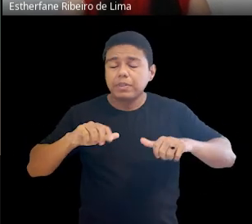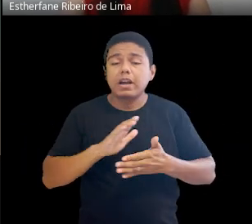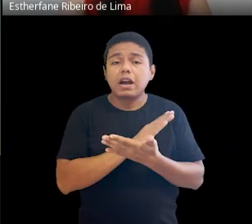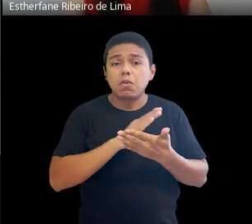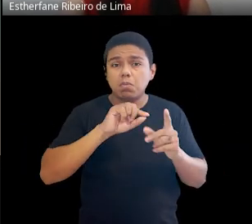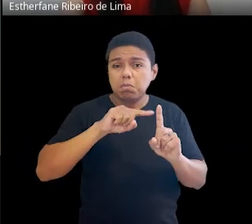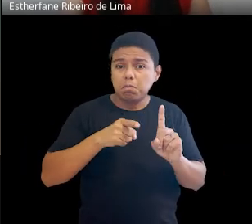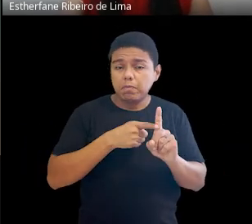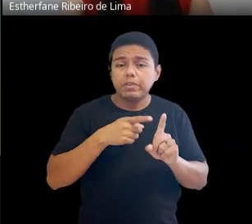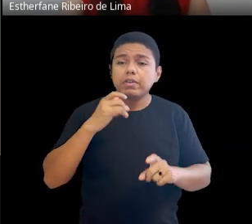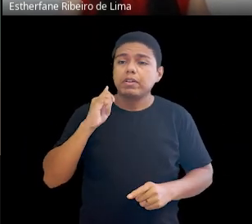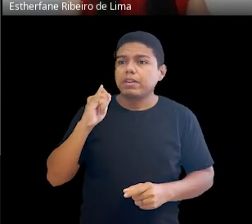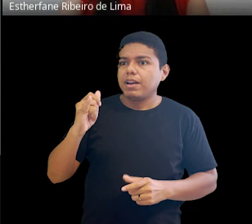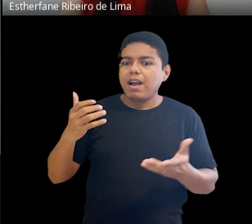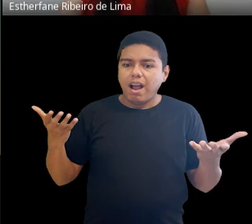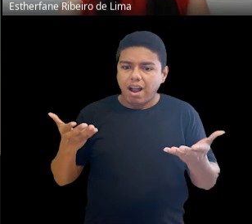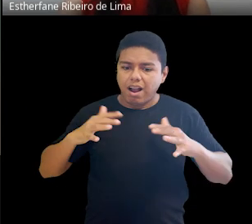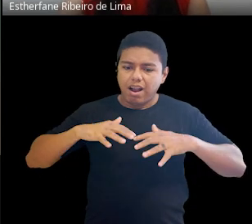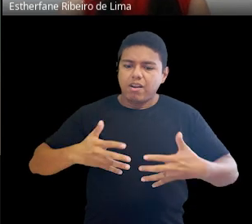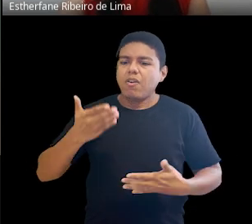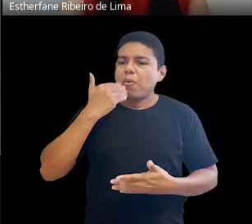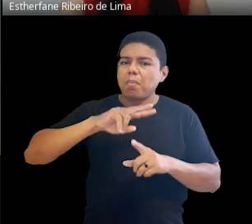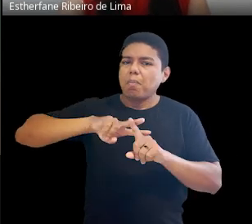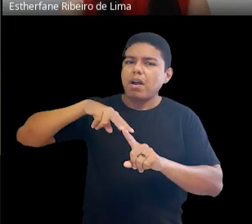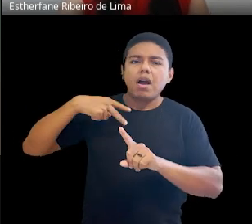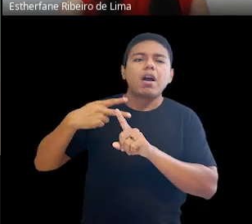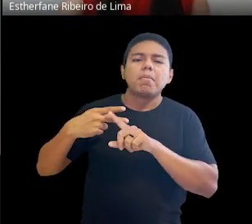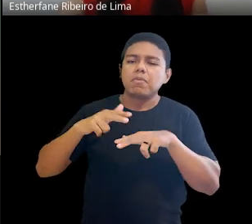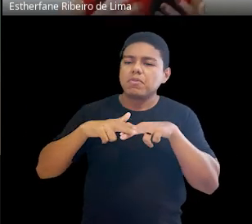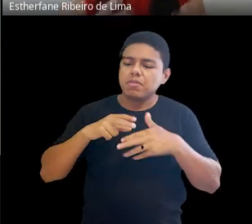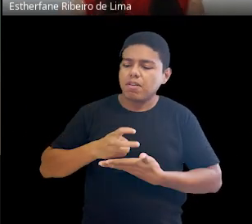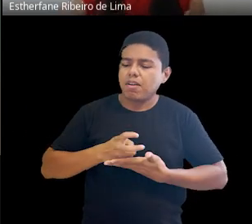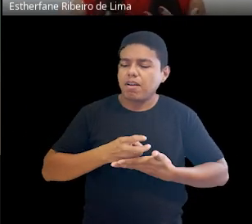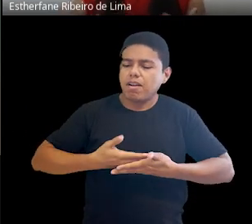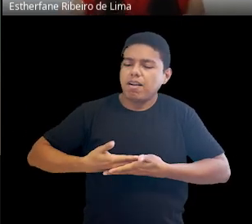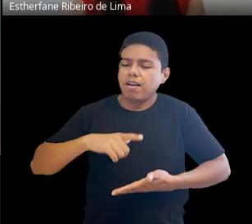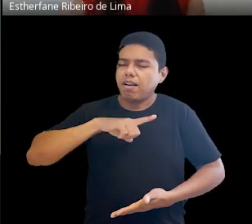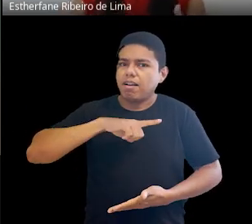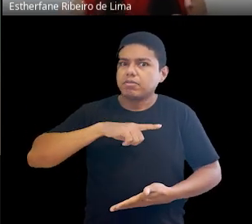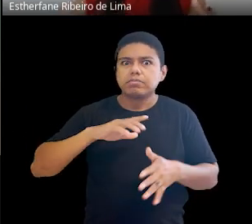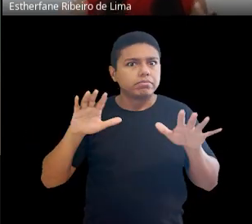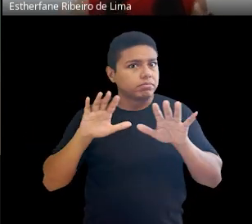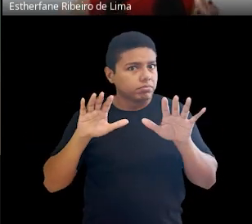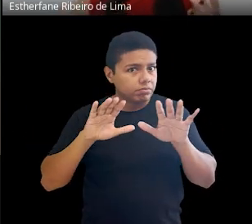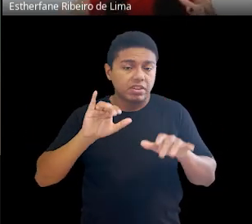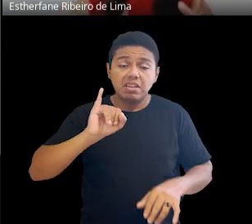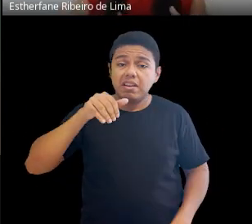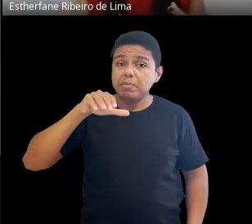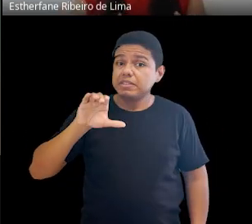falam, estou gestante e vou comer por 2, e não é bem assim. Existe uma tabela através do IMC